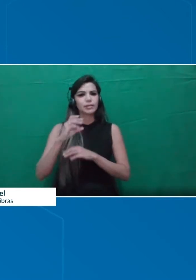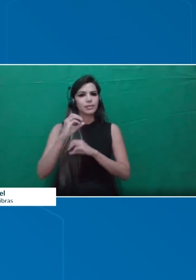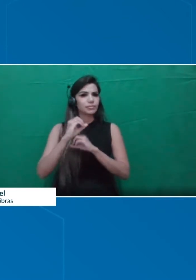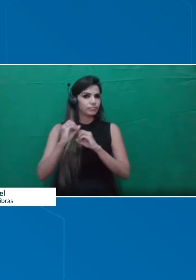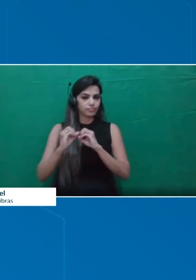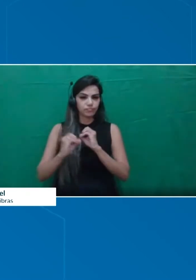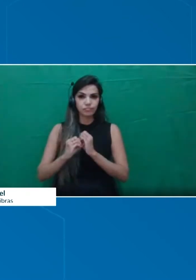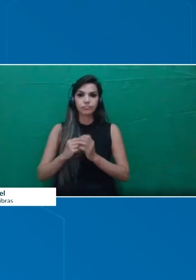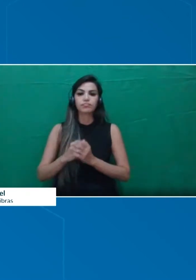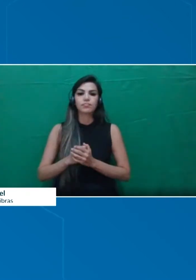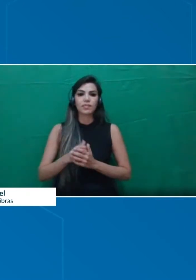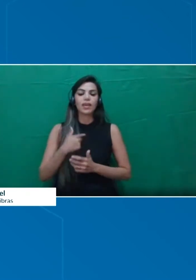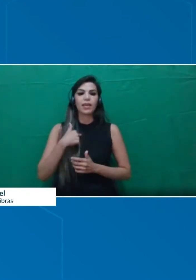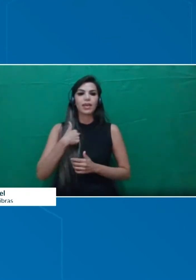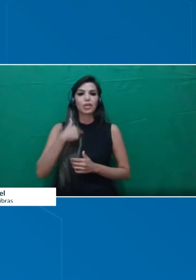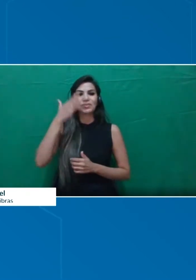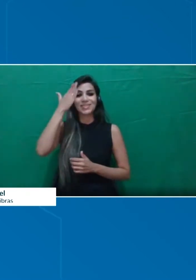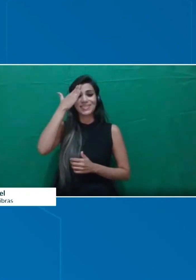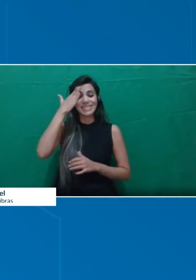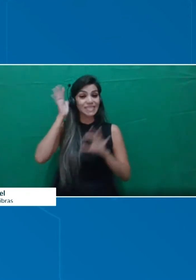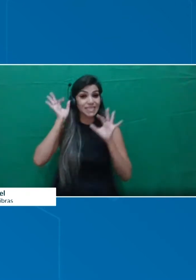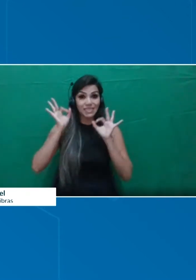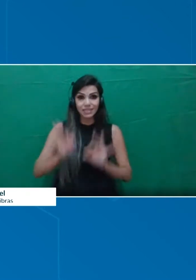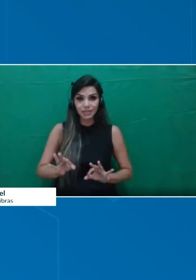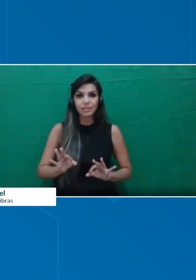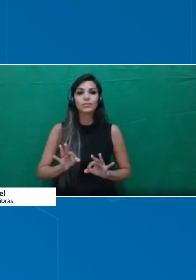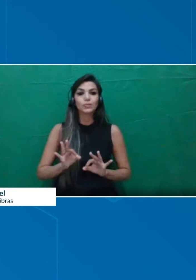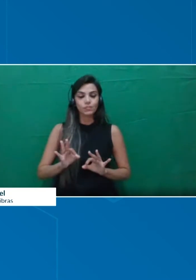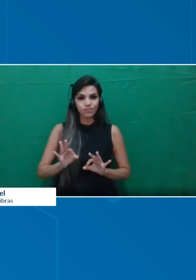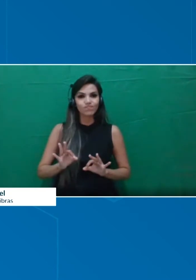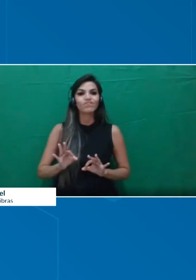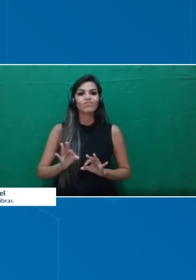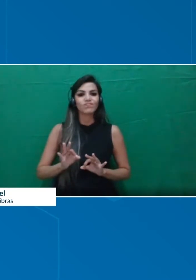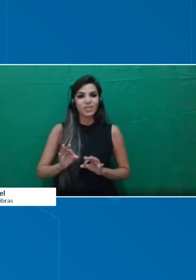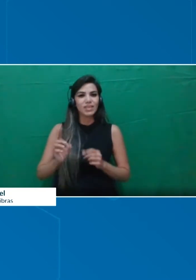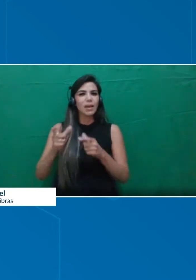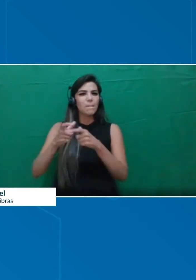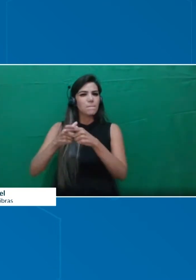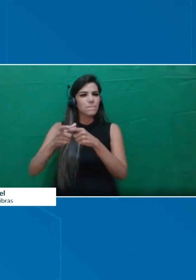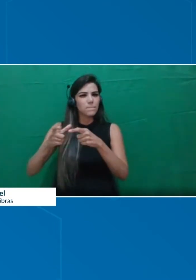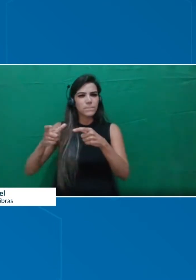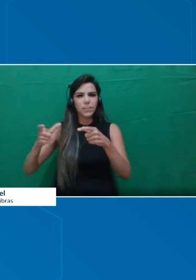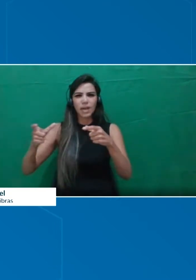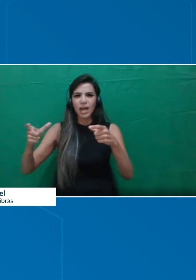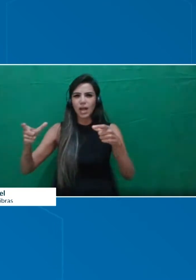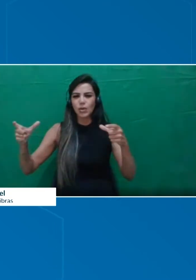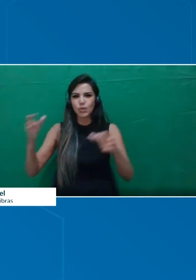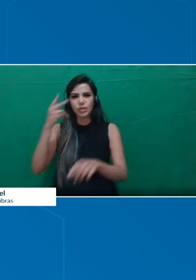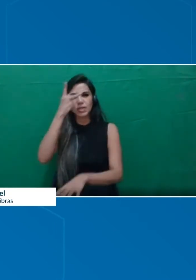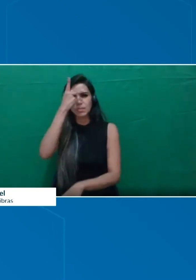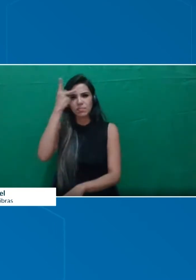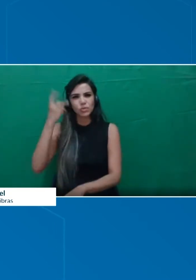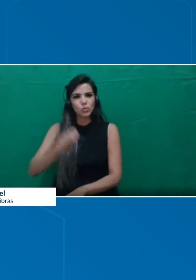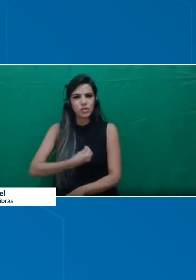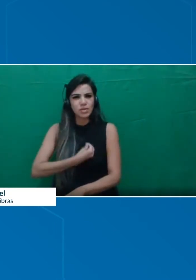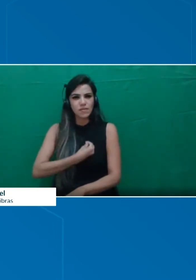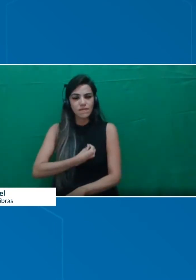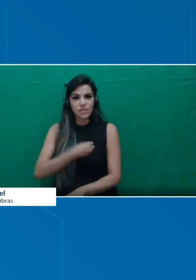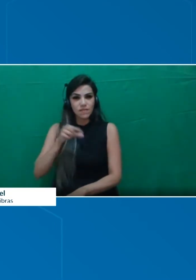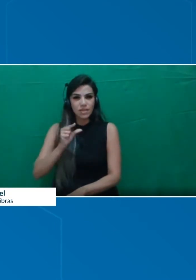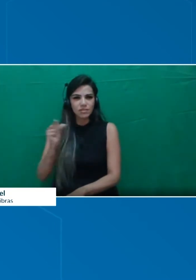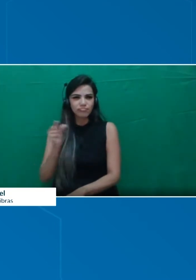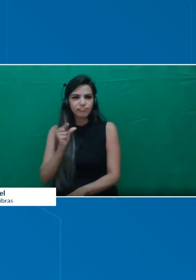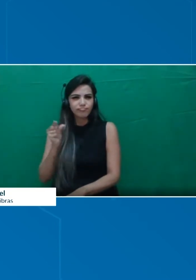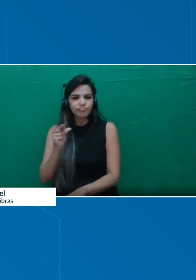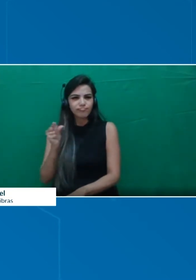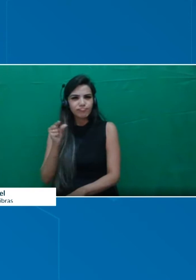apostar que boa parte, uma parte, talvez a maioria dessas pessoas não